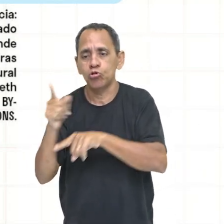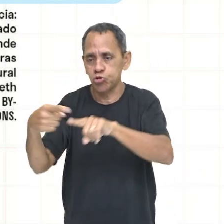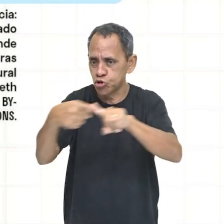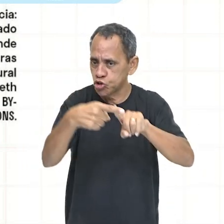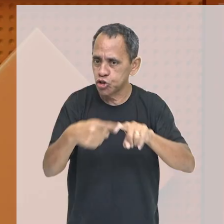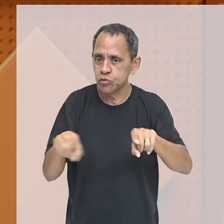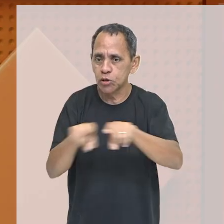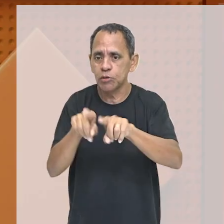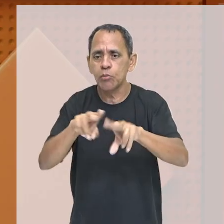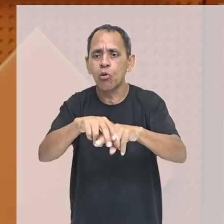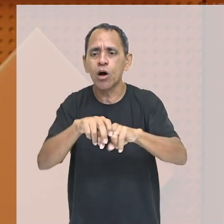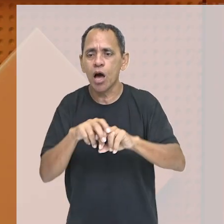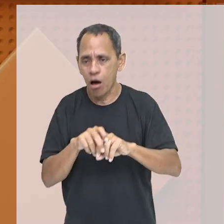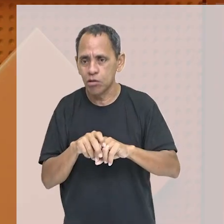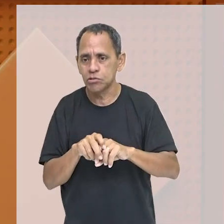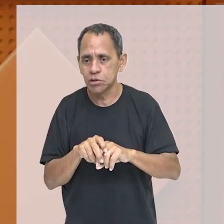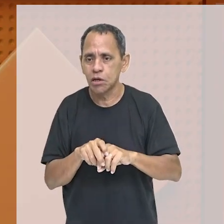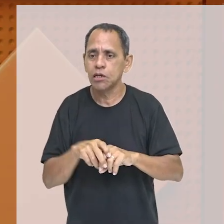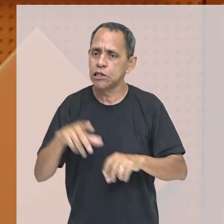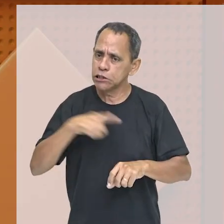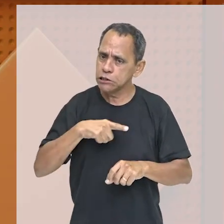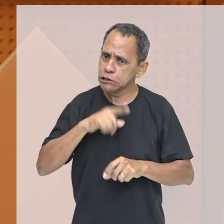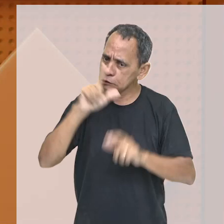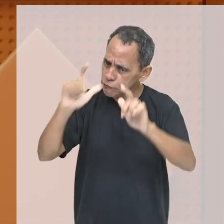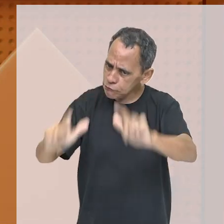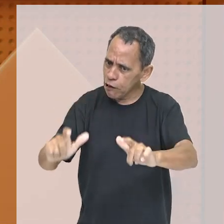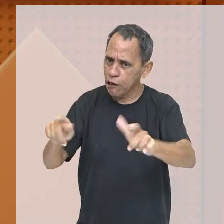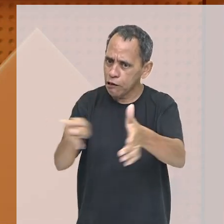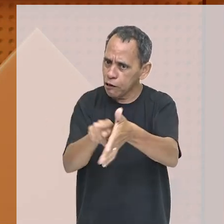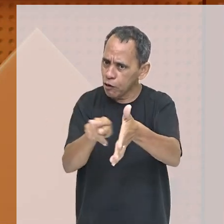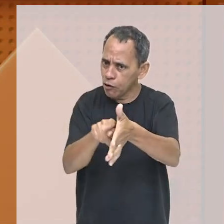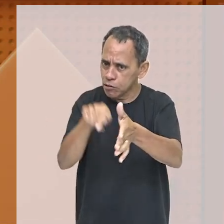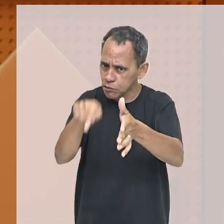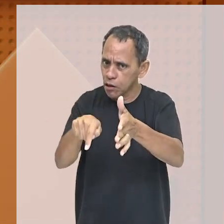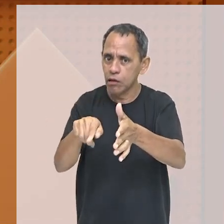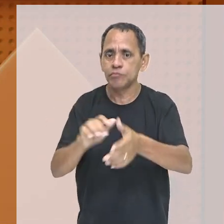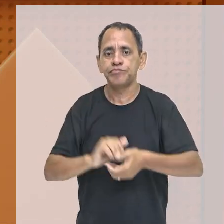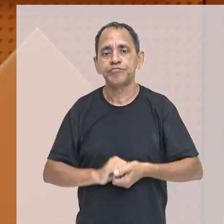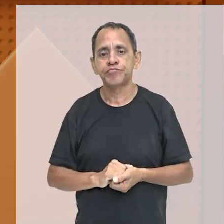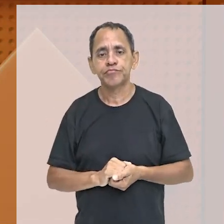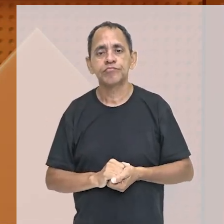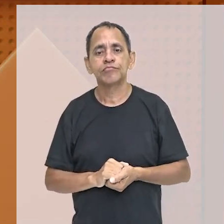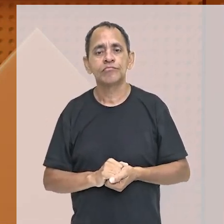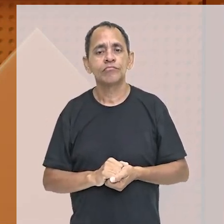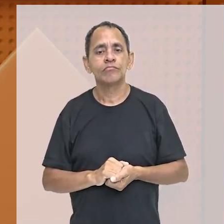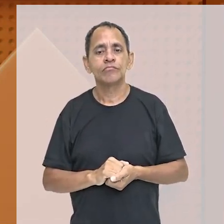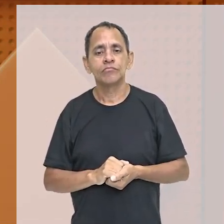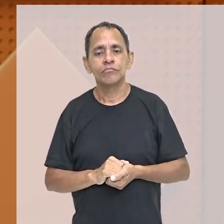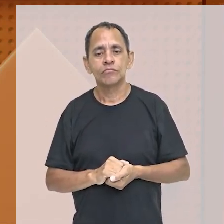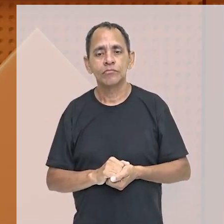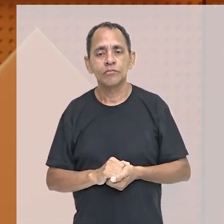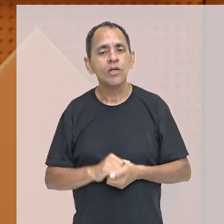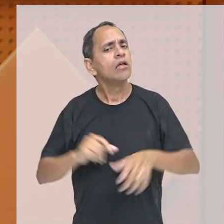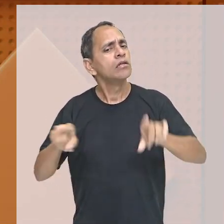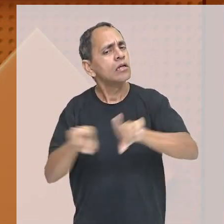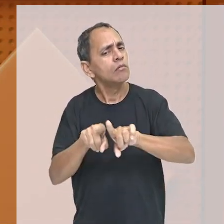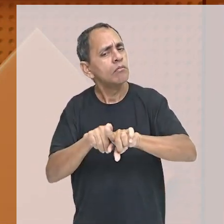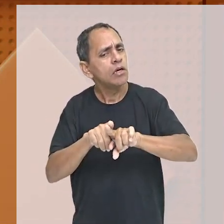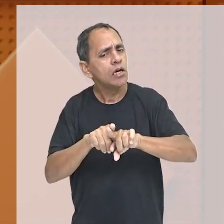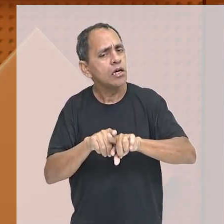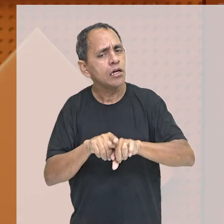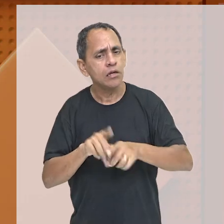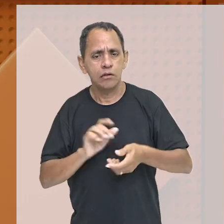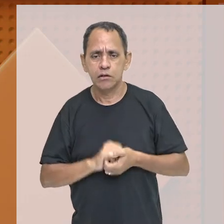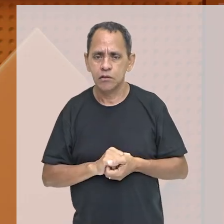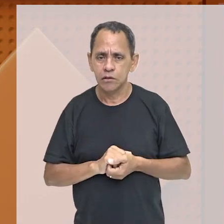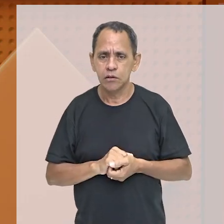da sua presença. Se eu fosse falar de forma diferente, ele favorece que se tenha a